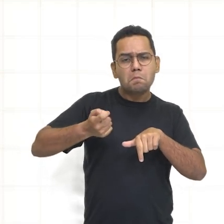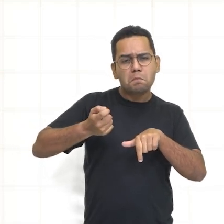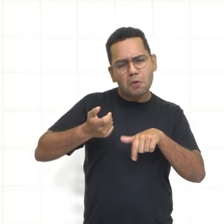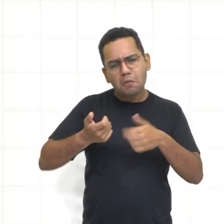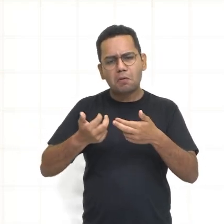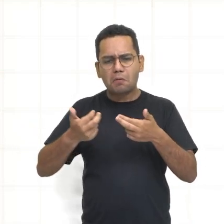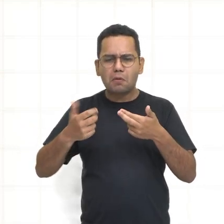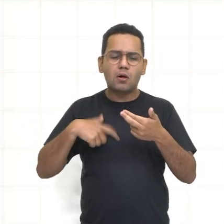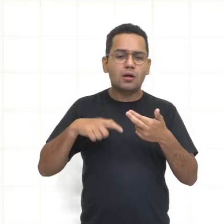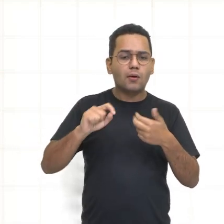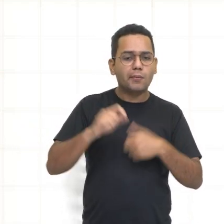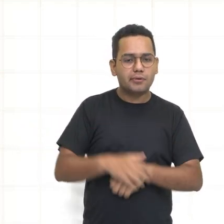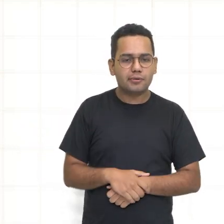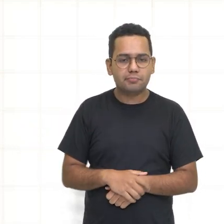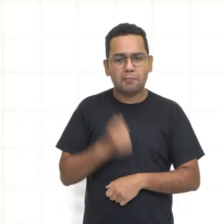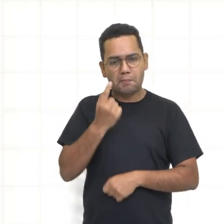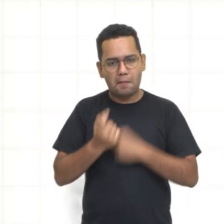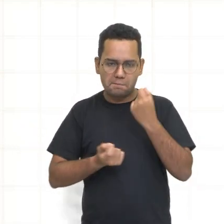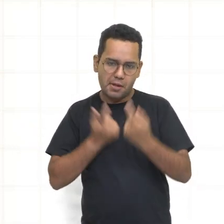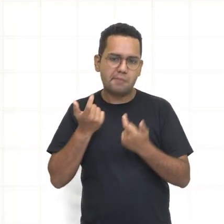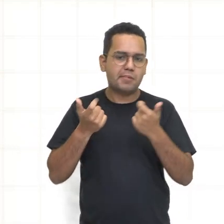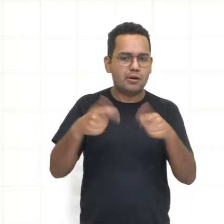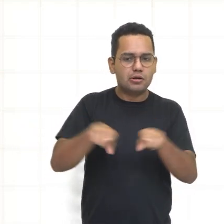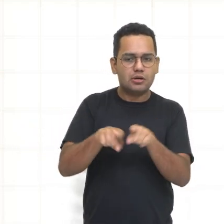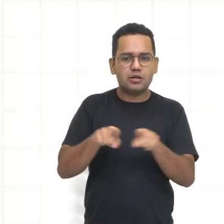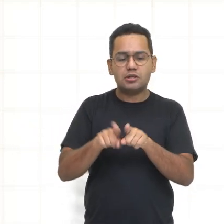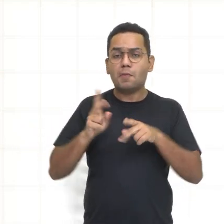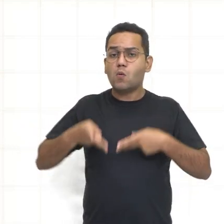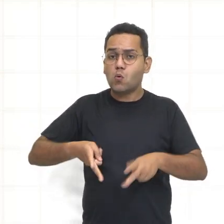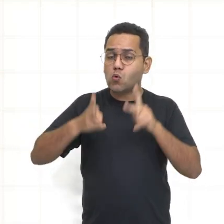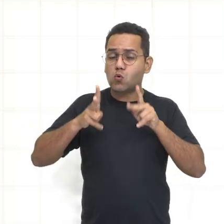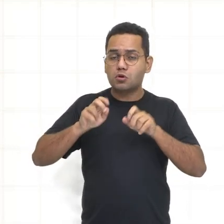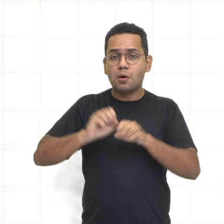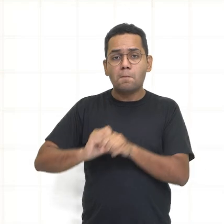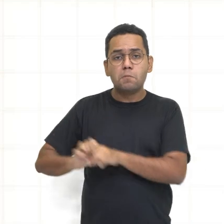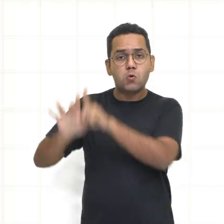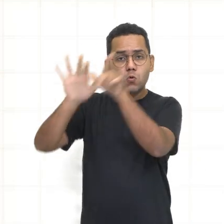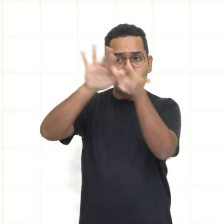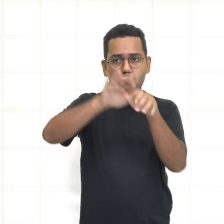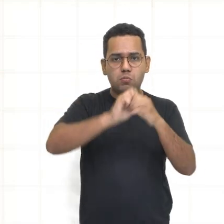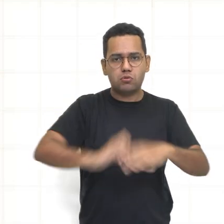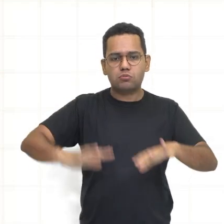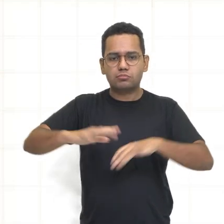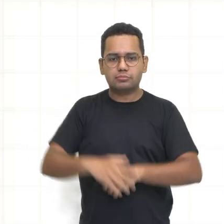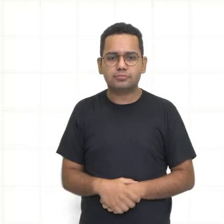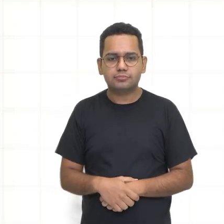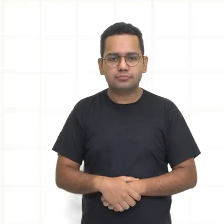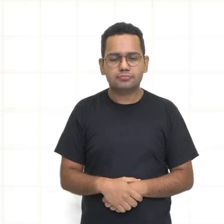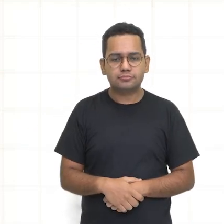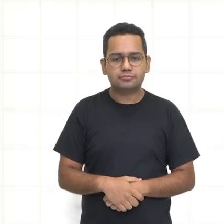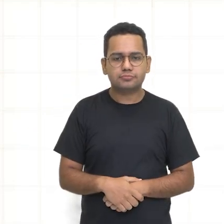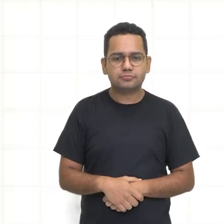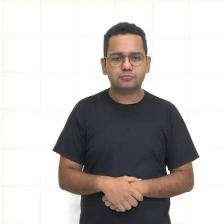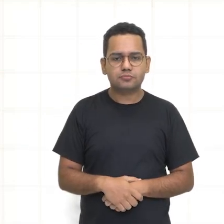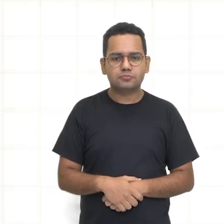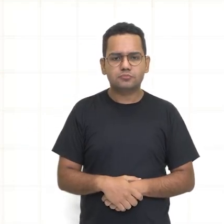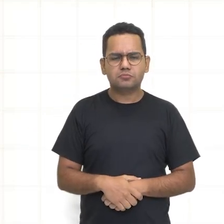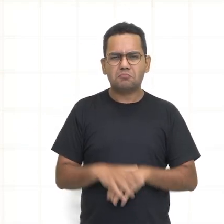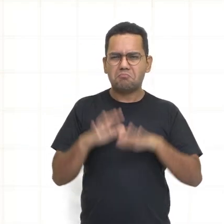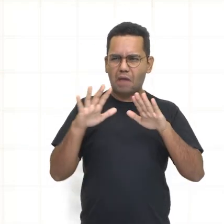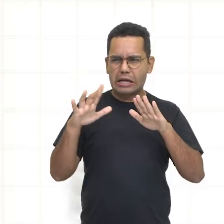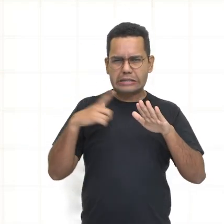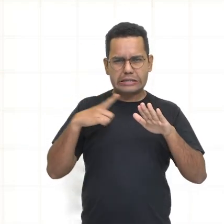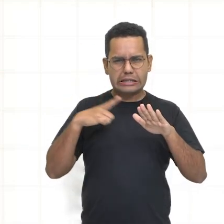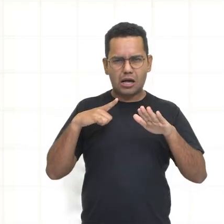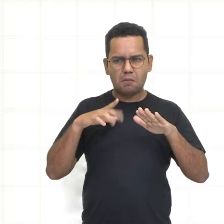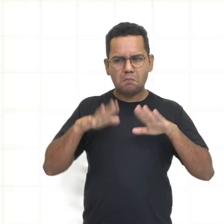intensidade com combates esporádicos e contínuos bombardeios. Quando se fala de guerra de trincheiras, é uma guerra em que não há uma